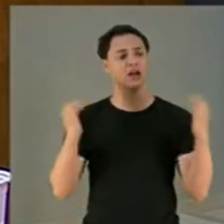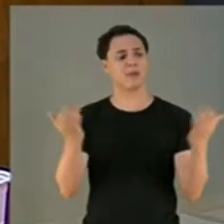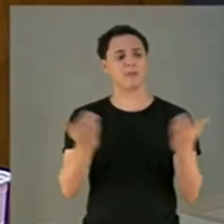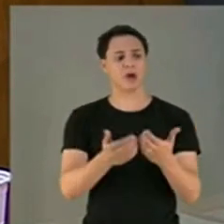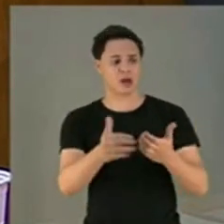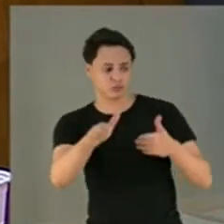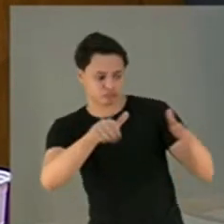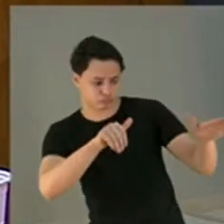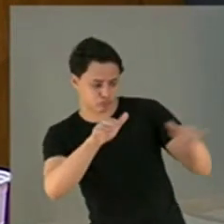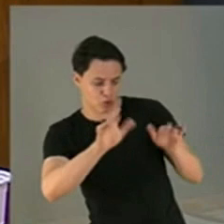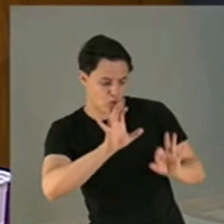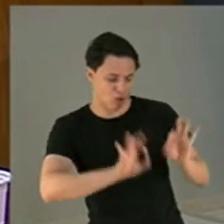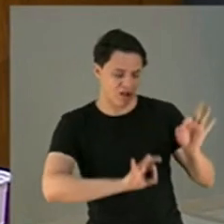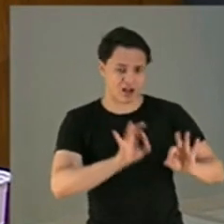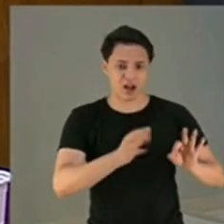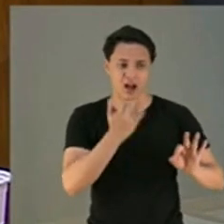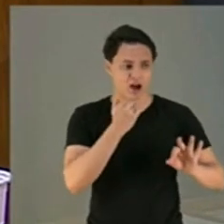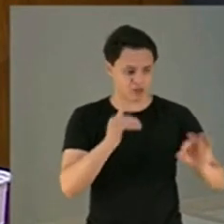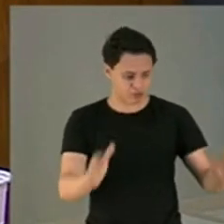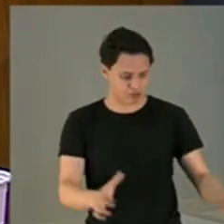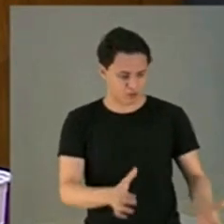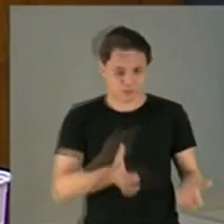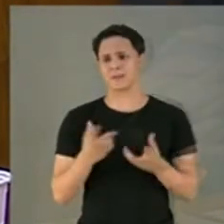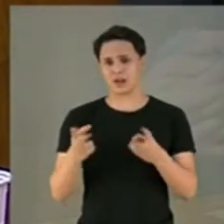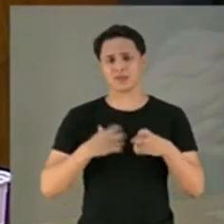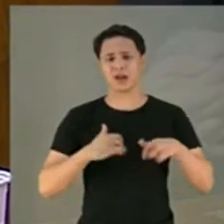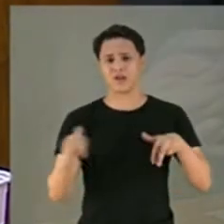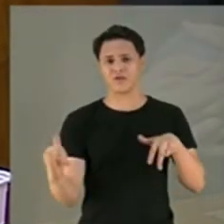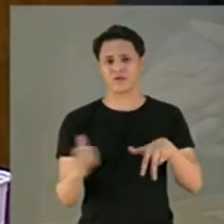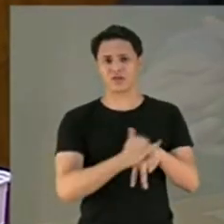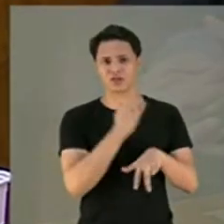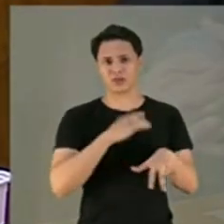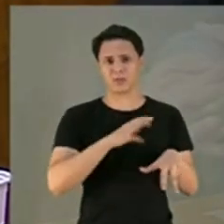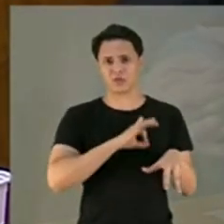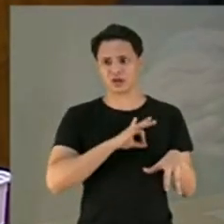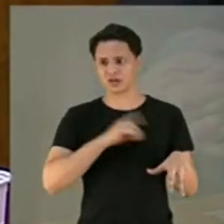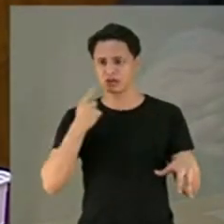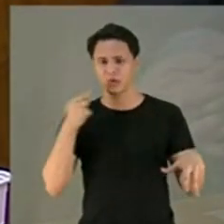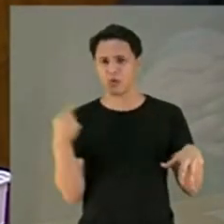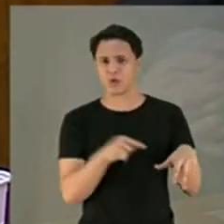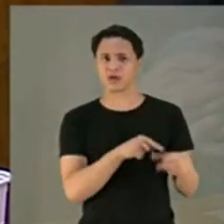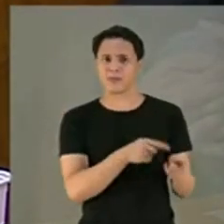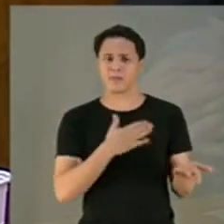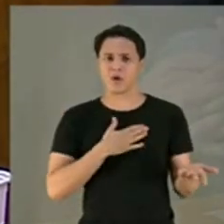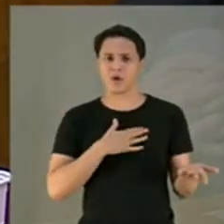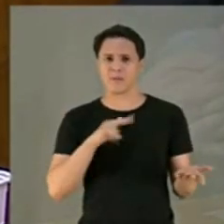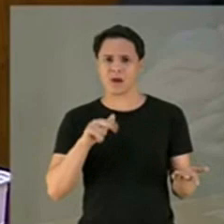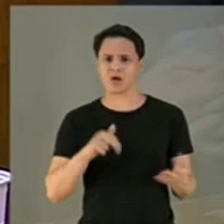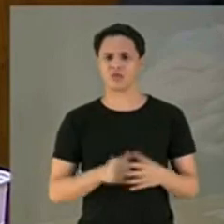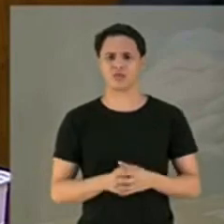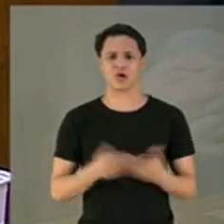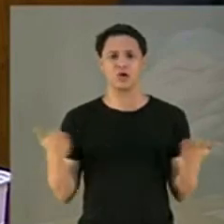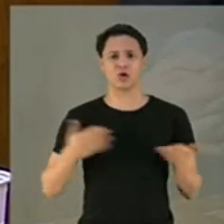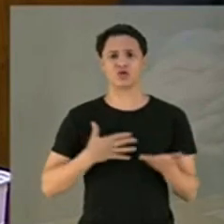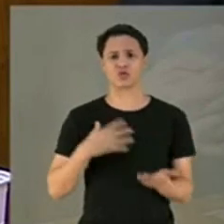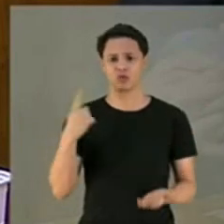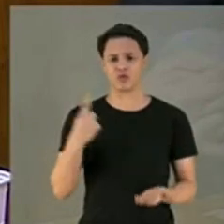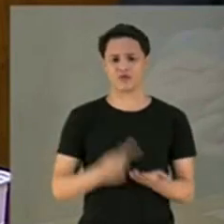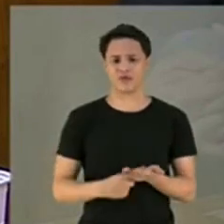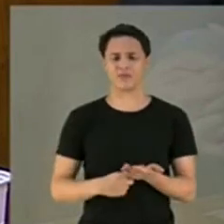arrecadação de alimentos para as pessoas. E hoje a gente tá